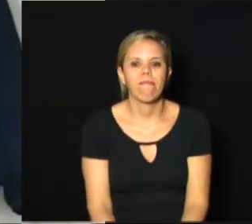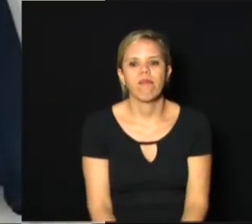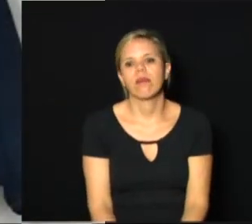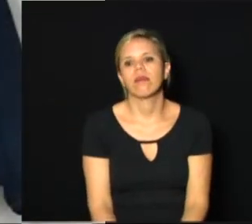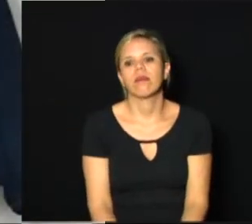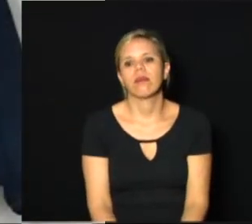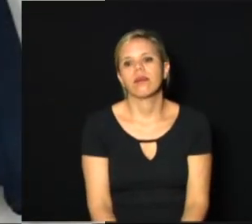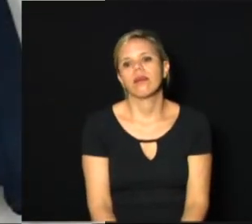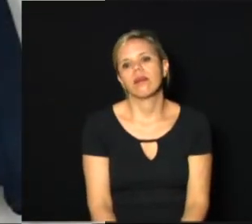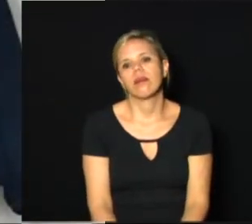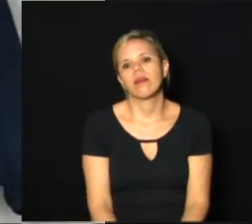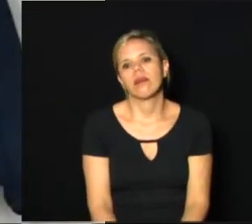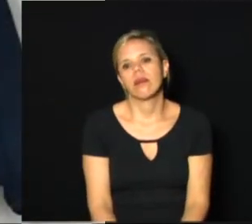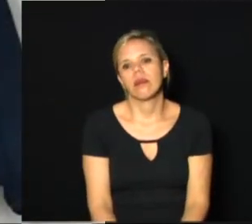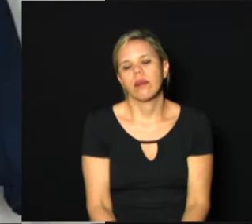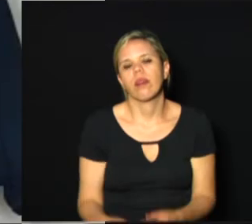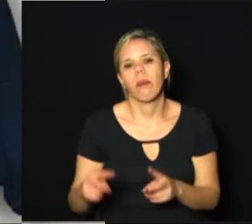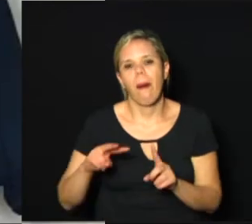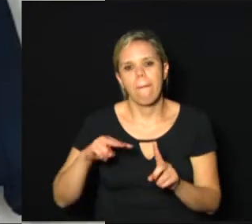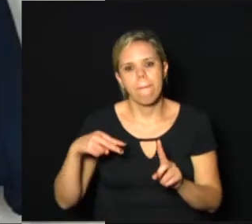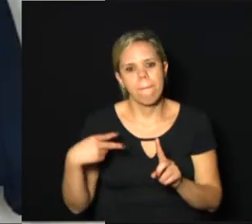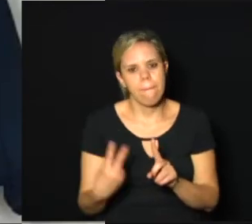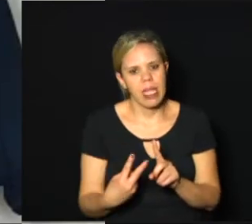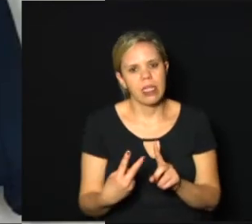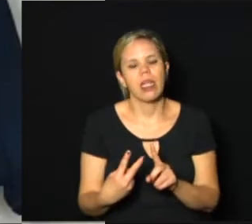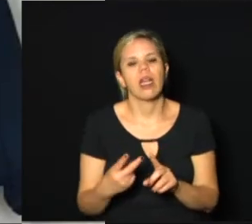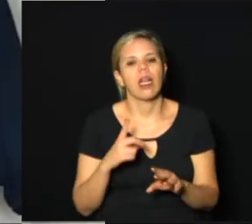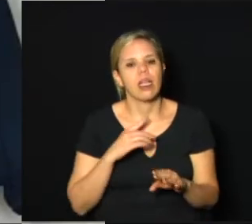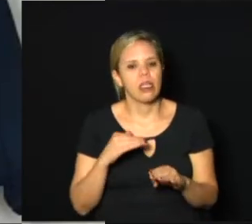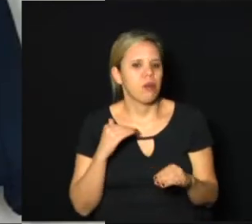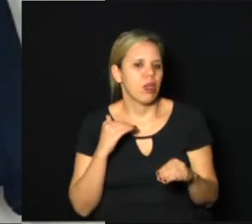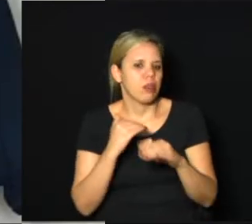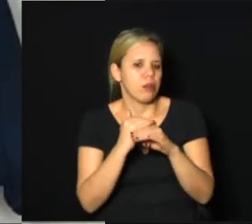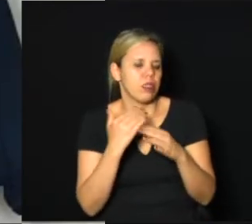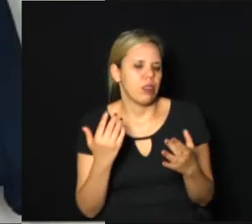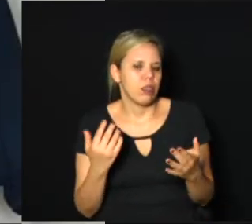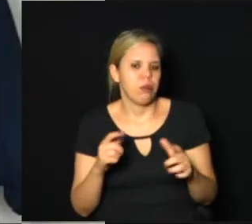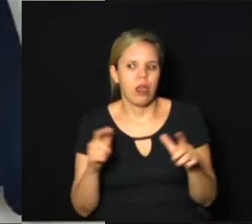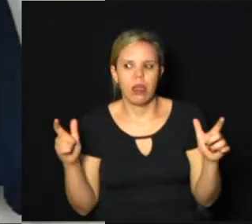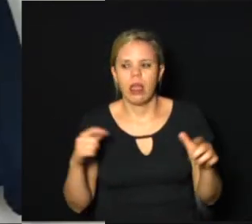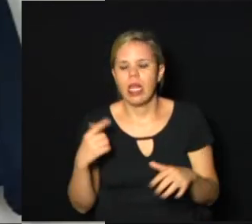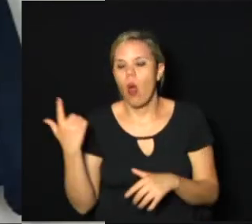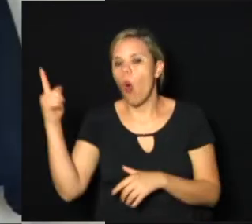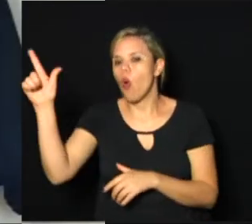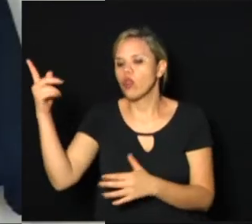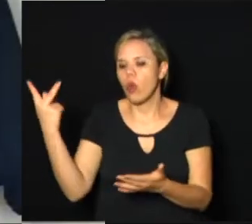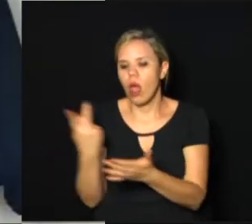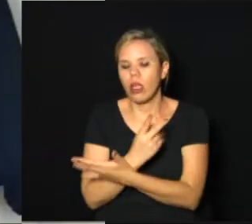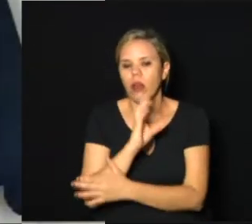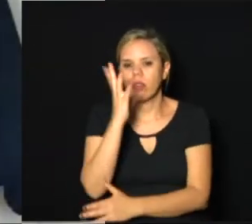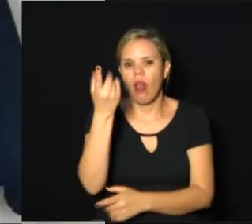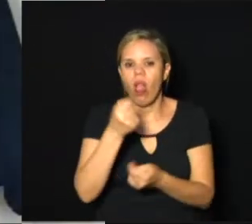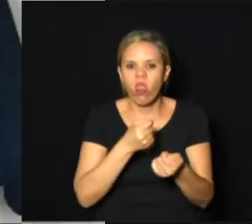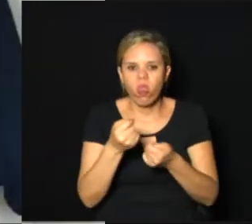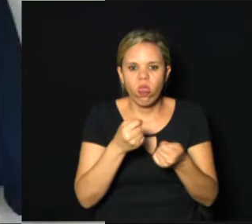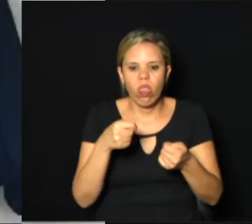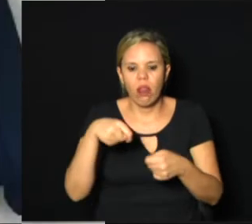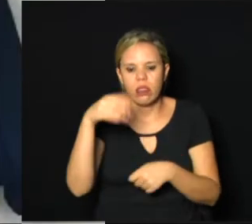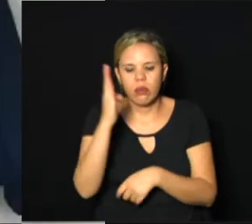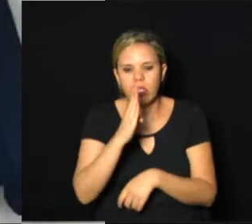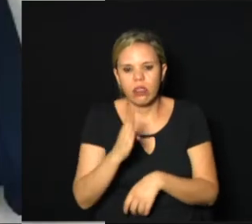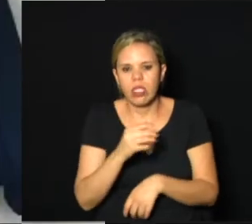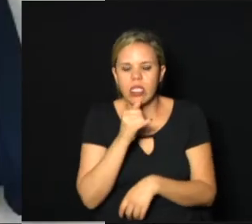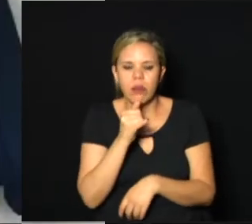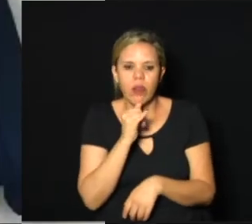uma situação, vamos dizer, uma perspectiva de estabilidade muito maior. Outro erro, por exemplo, que aconteceu do ponto de vista econômico, foram os processos